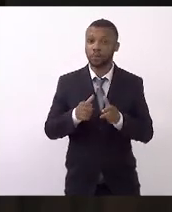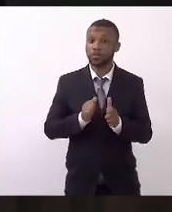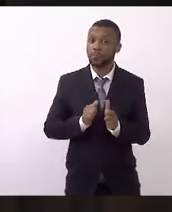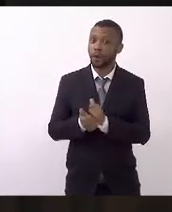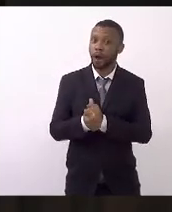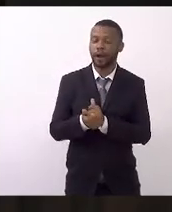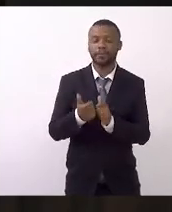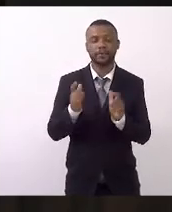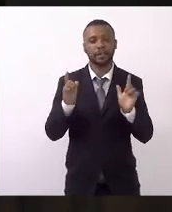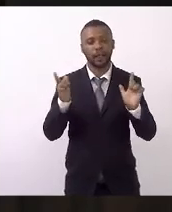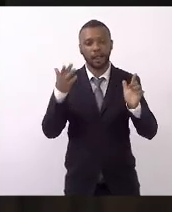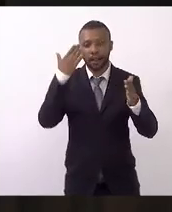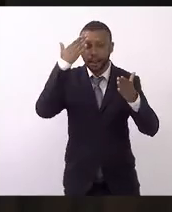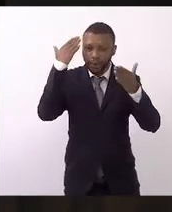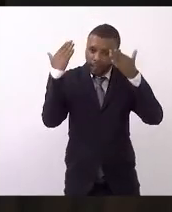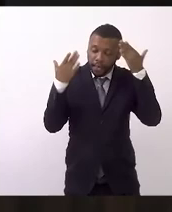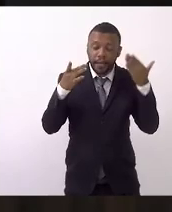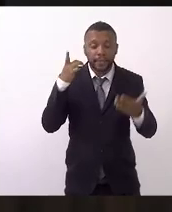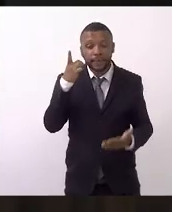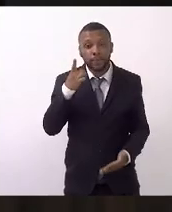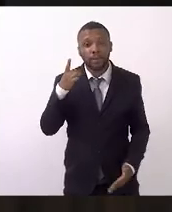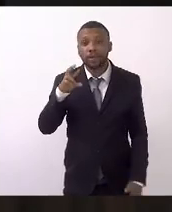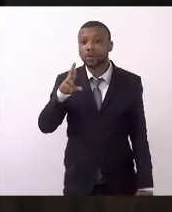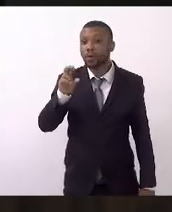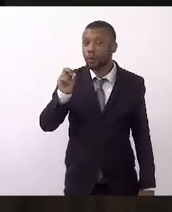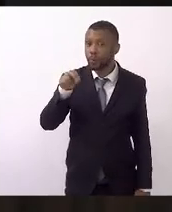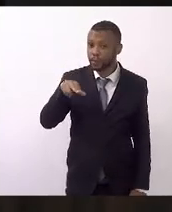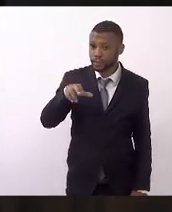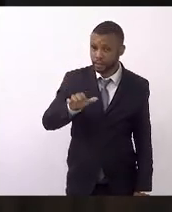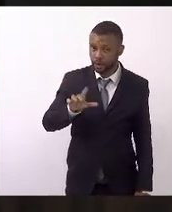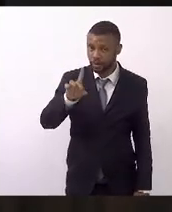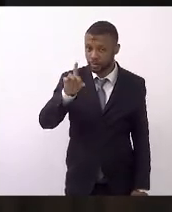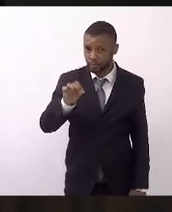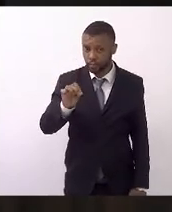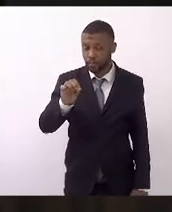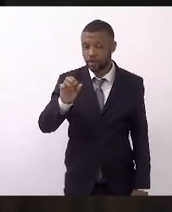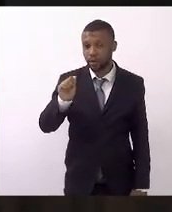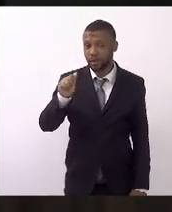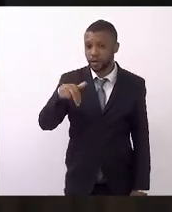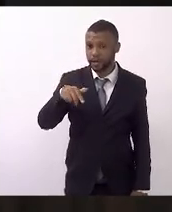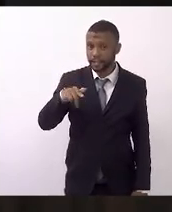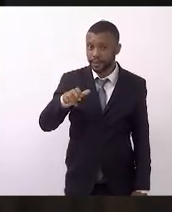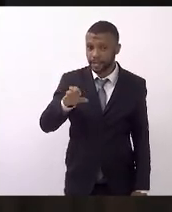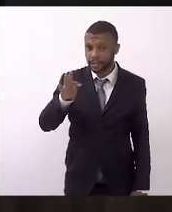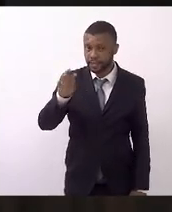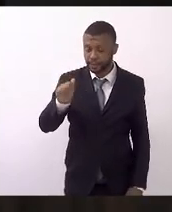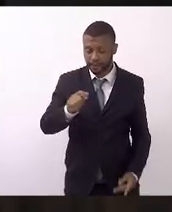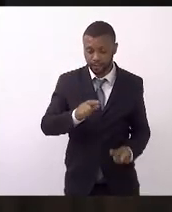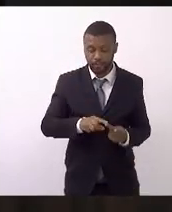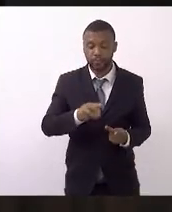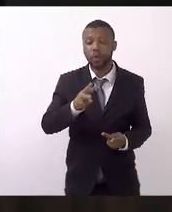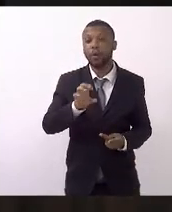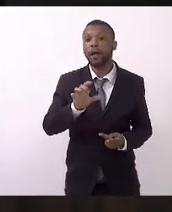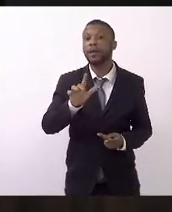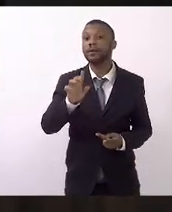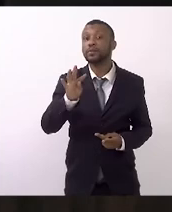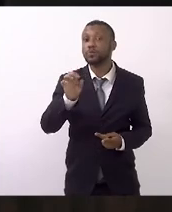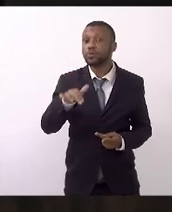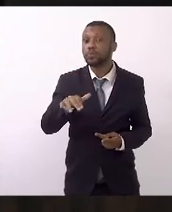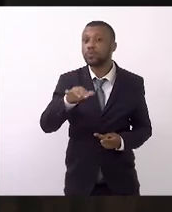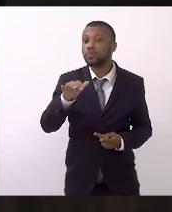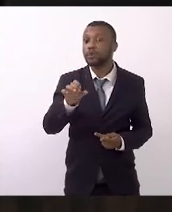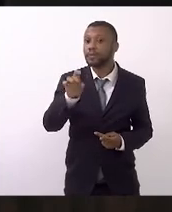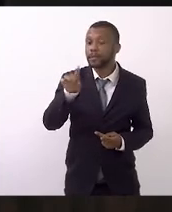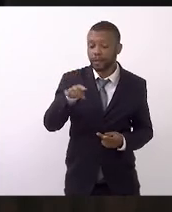Lazer, deputado Ronaldo Inquieta, deputado Hélito José, deputado Charles